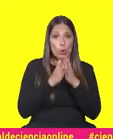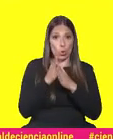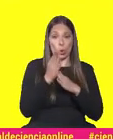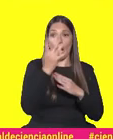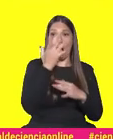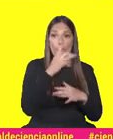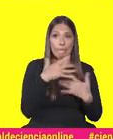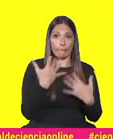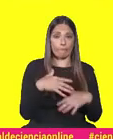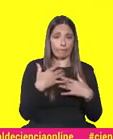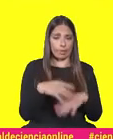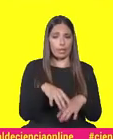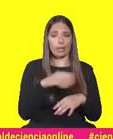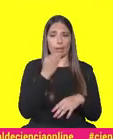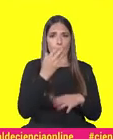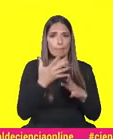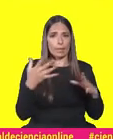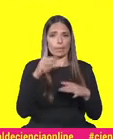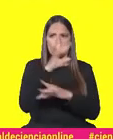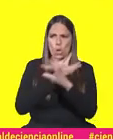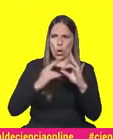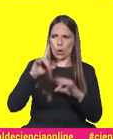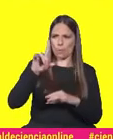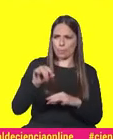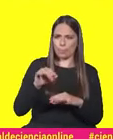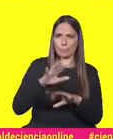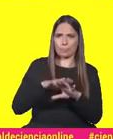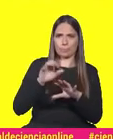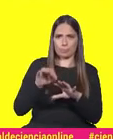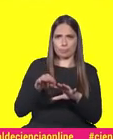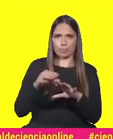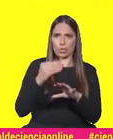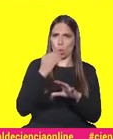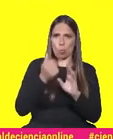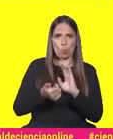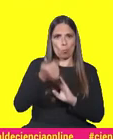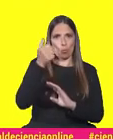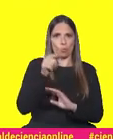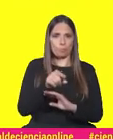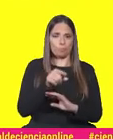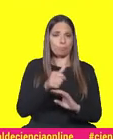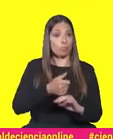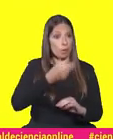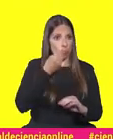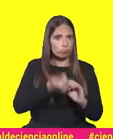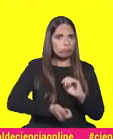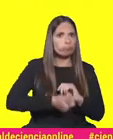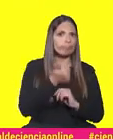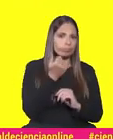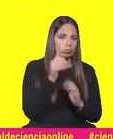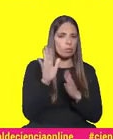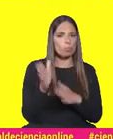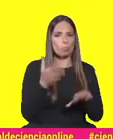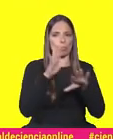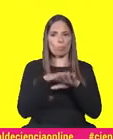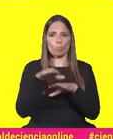em África e cada vez mais também na Europa, onde são considerados um superalimento. Portanto, temos aqui um superalimento que é produzido graças